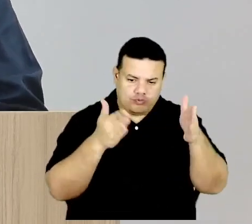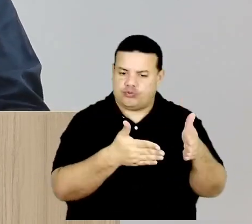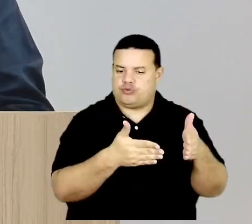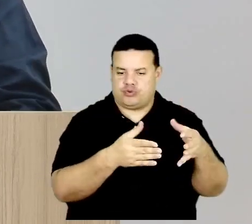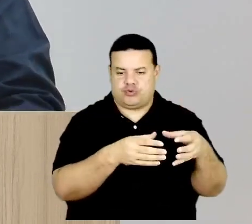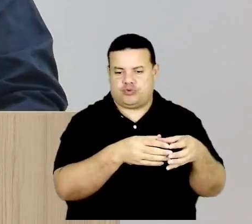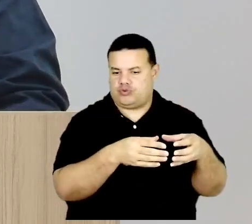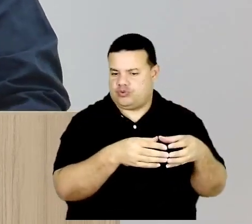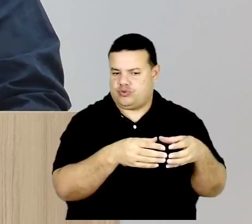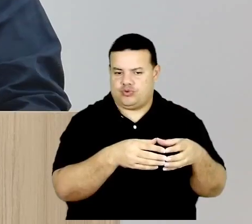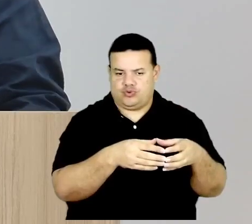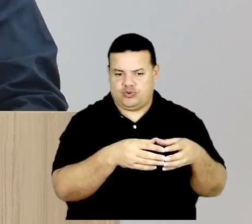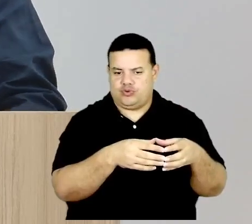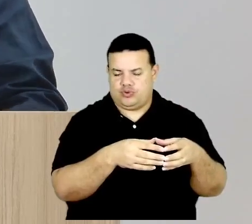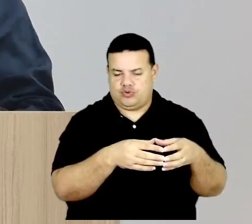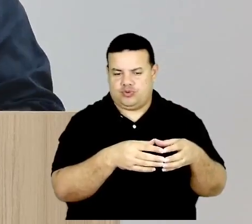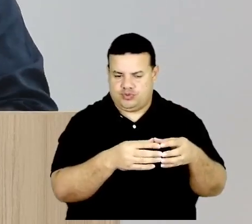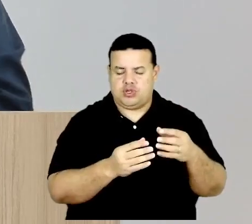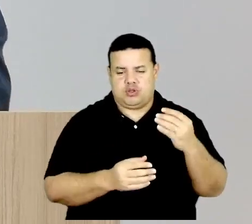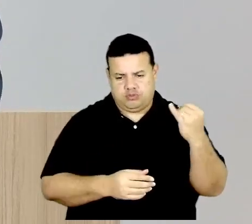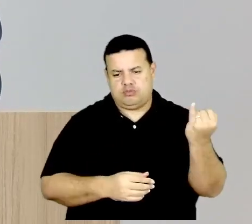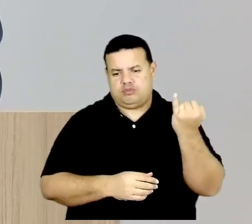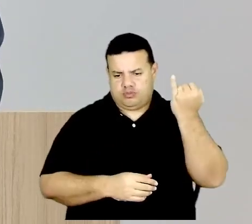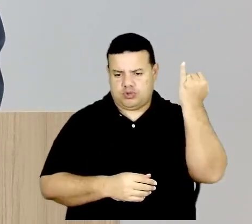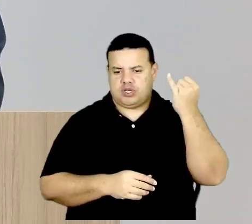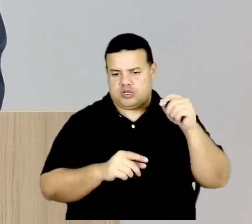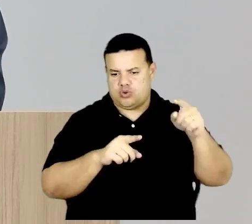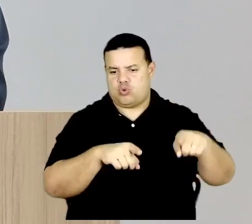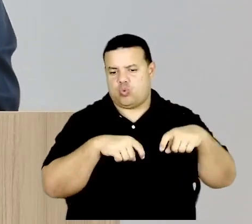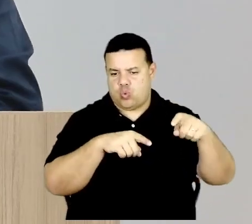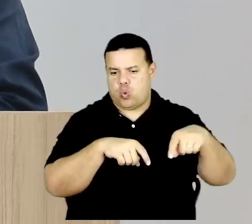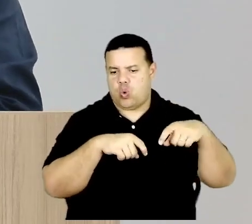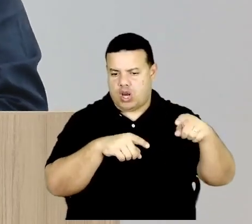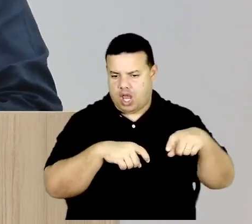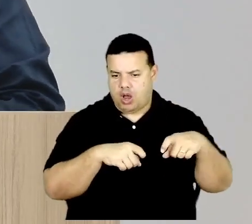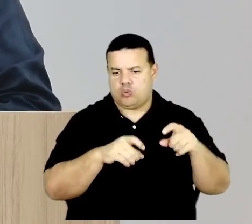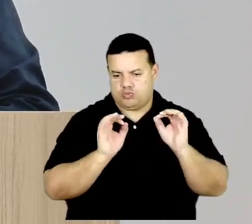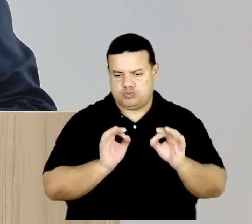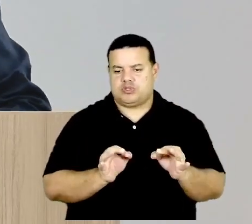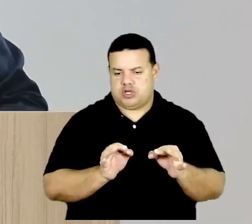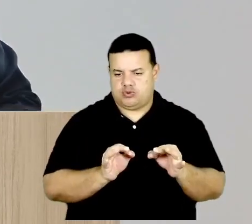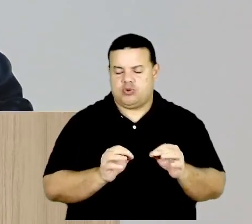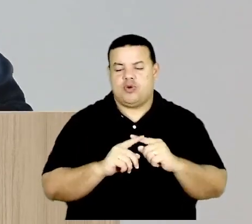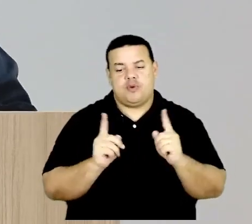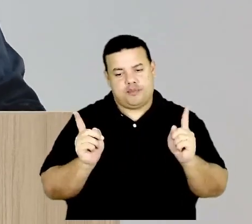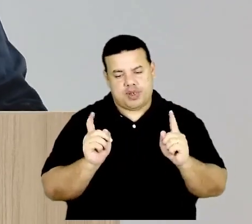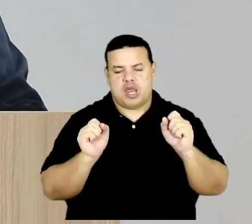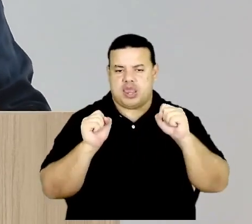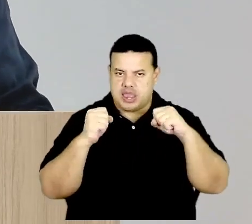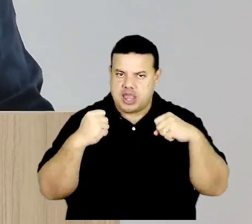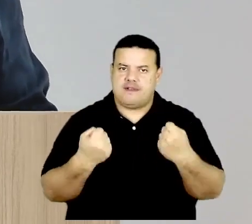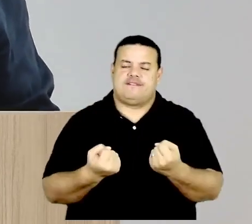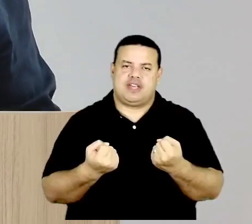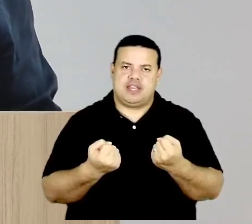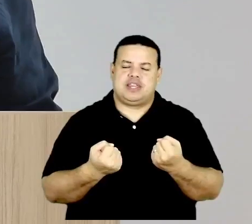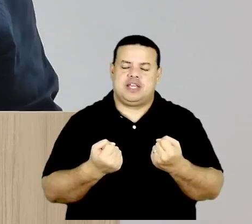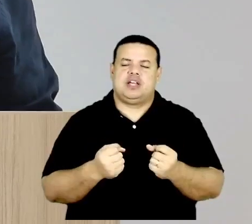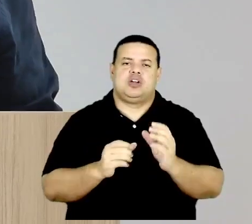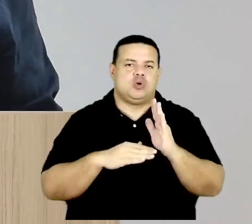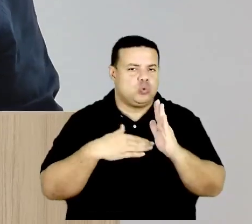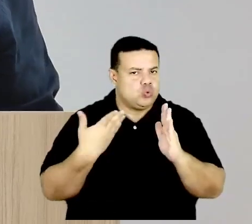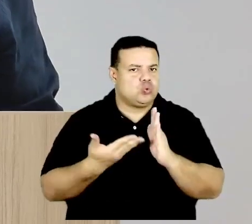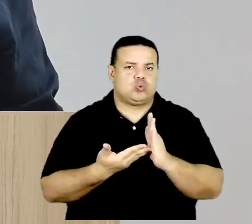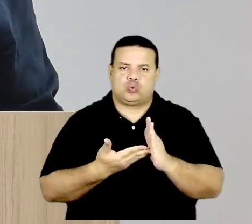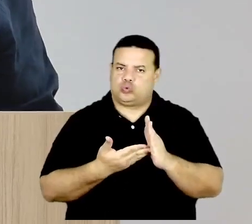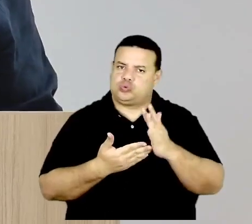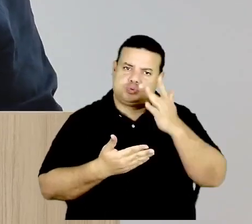apenas com a importância que a Rural tem não tenho dúvida nenhuma disso mas temos que defender os todos os nossos munícipes